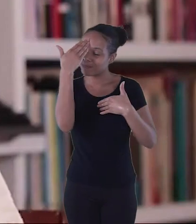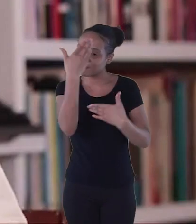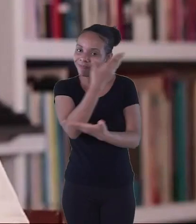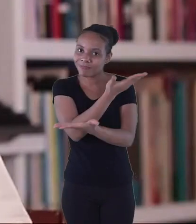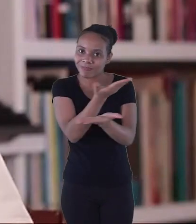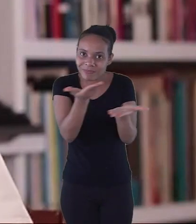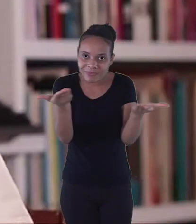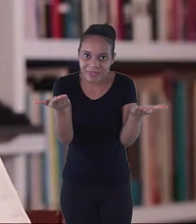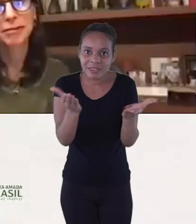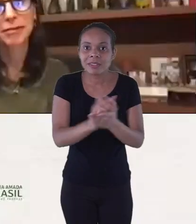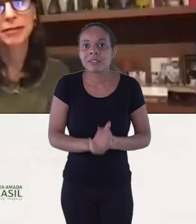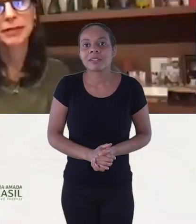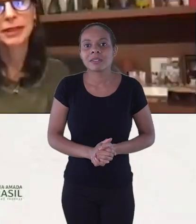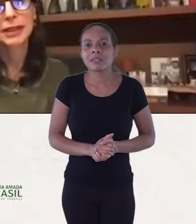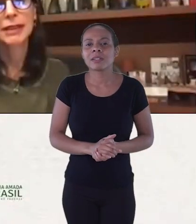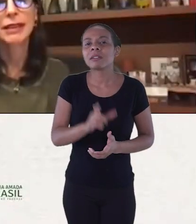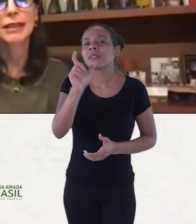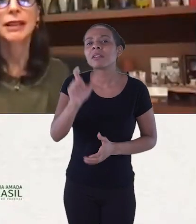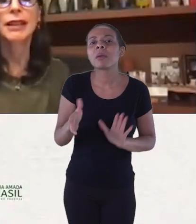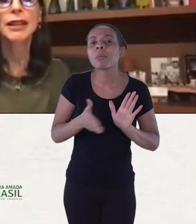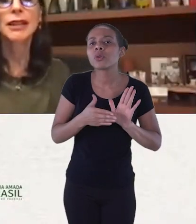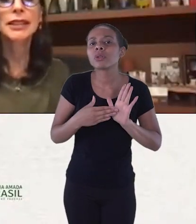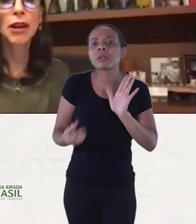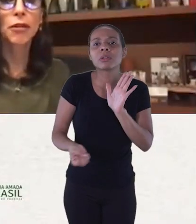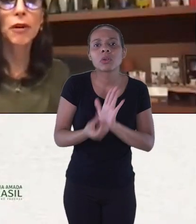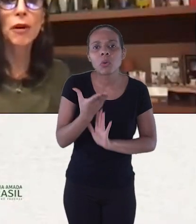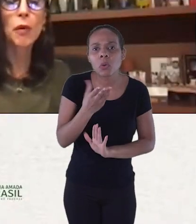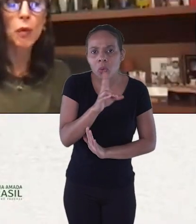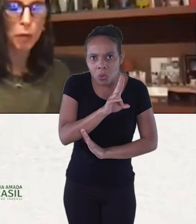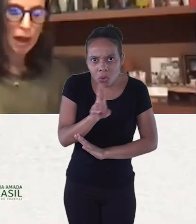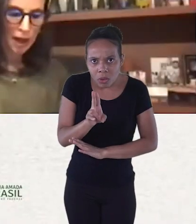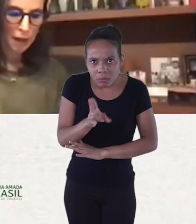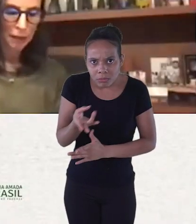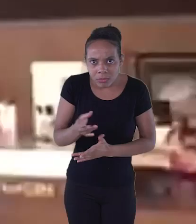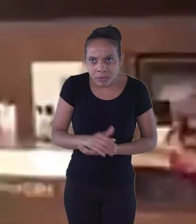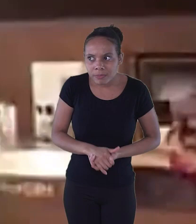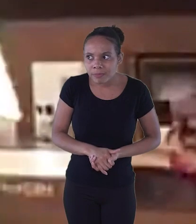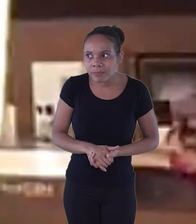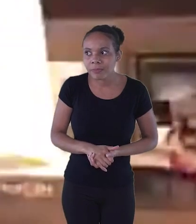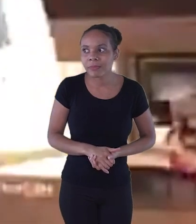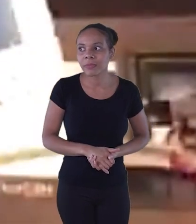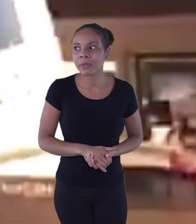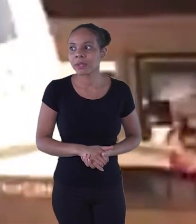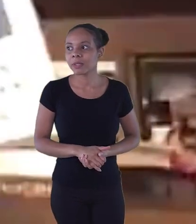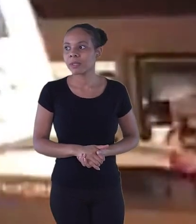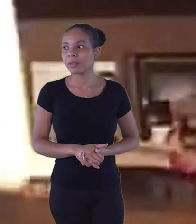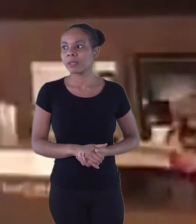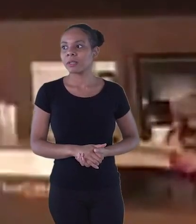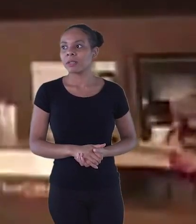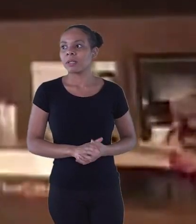Quem fez o projeto gráfico? Vamos dar o nome? Então,